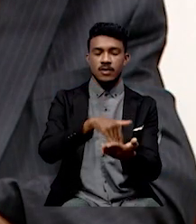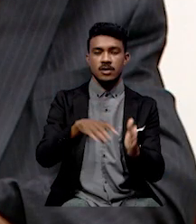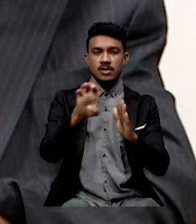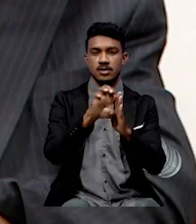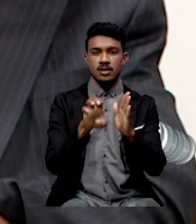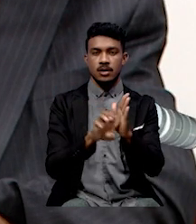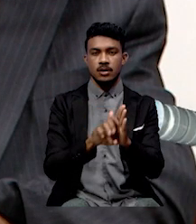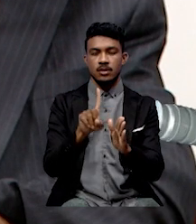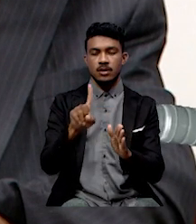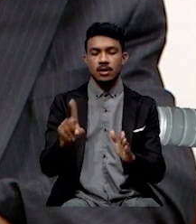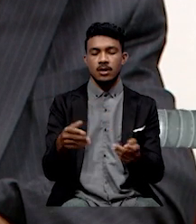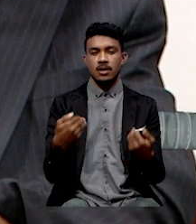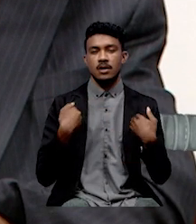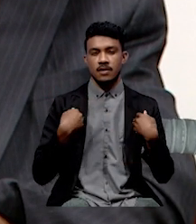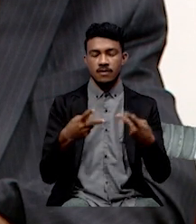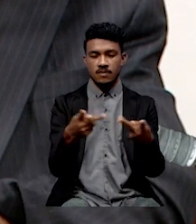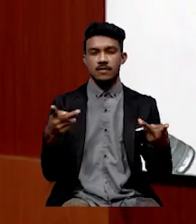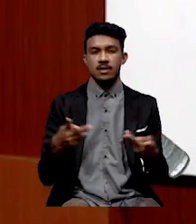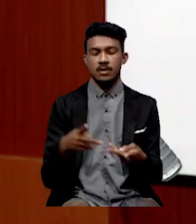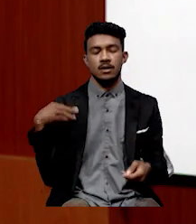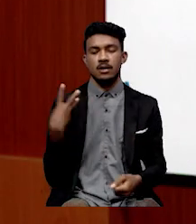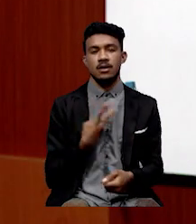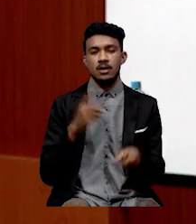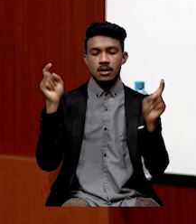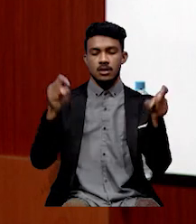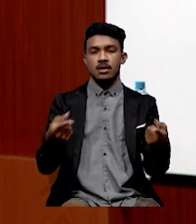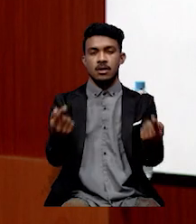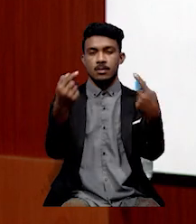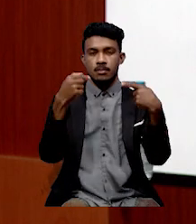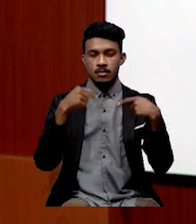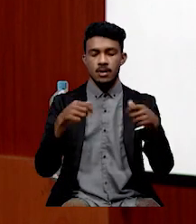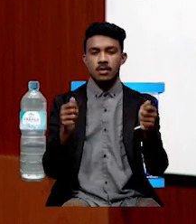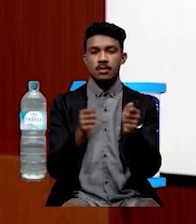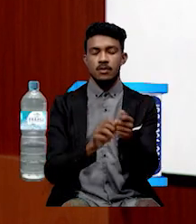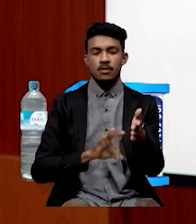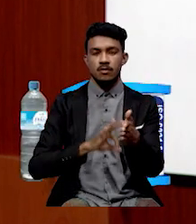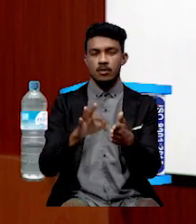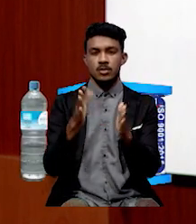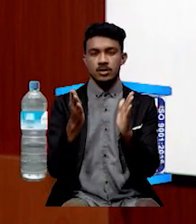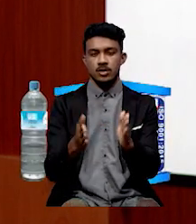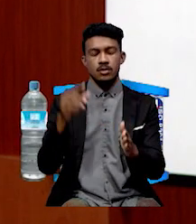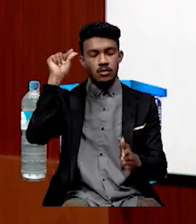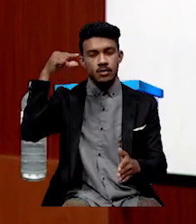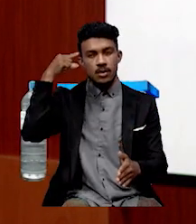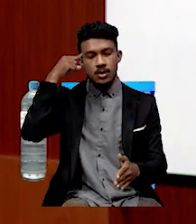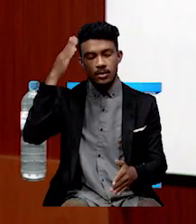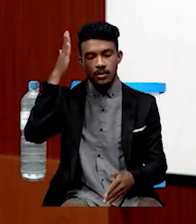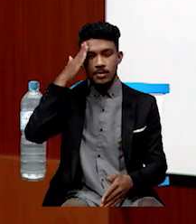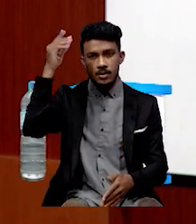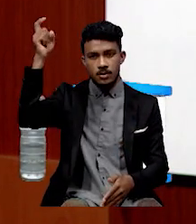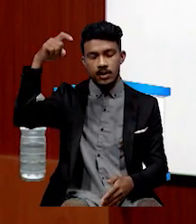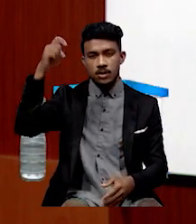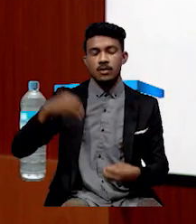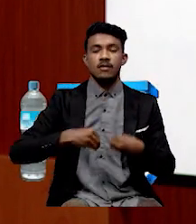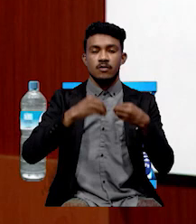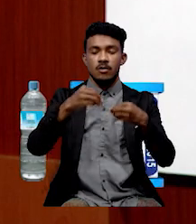e ne fatin, ita tem que mai formação governo em gestão. Governo em gestão ita tem que for fila fali